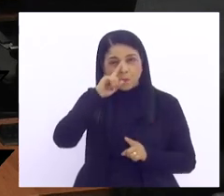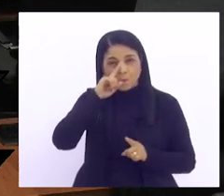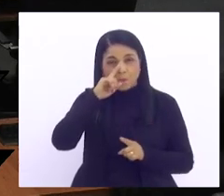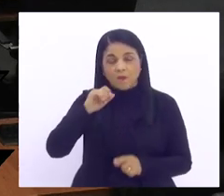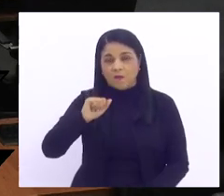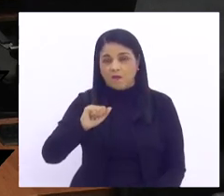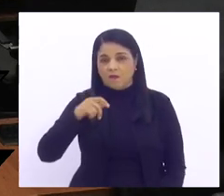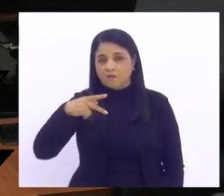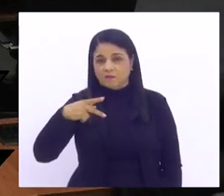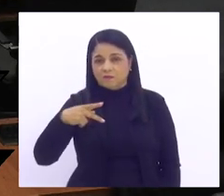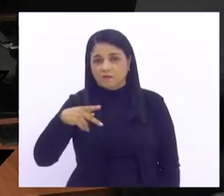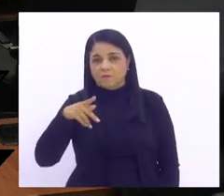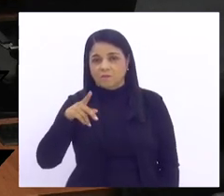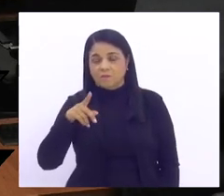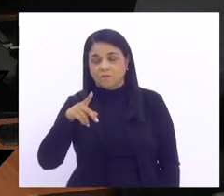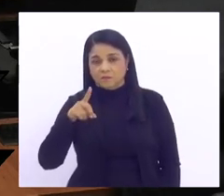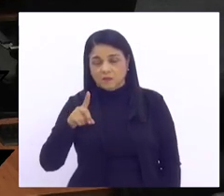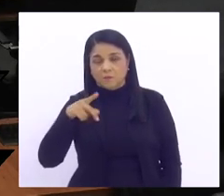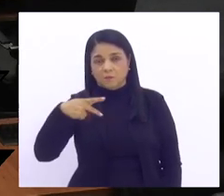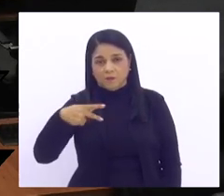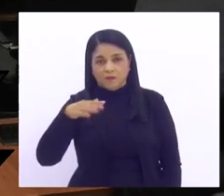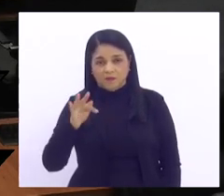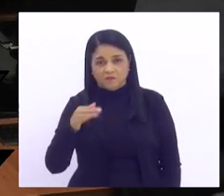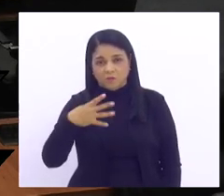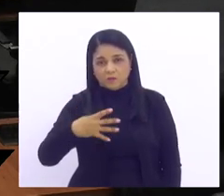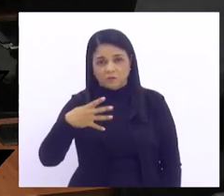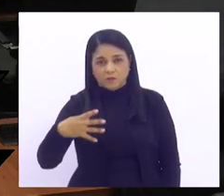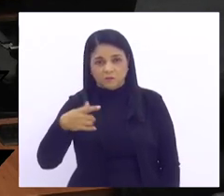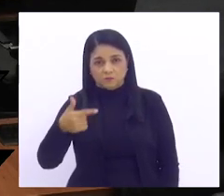DPF 442 e a legalização do aborto no Brasil.